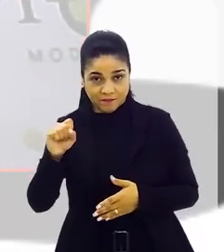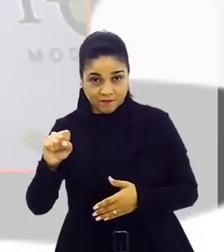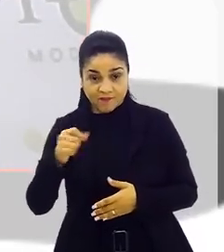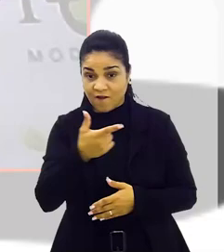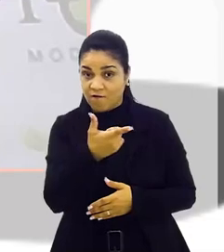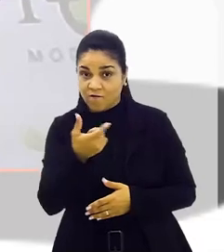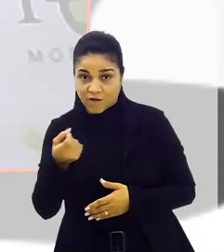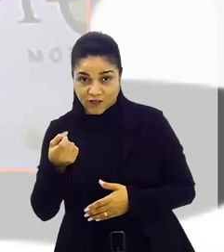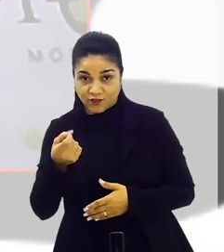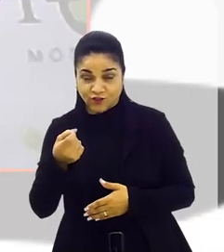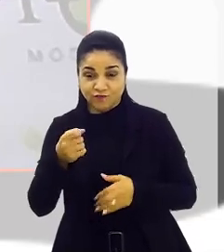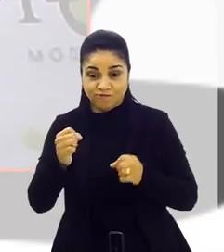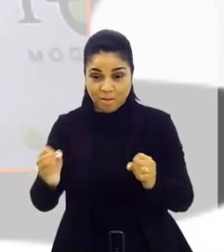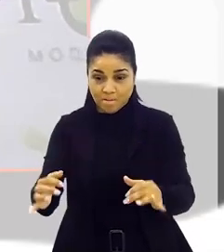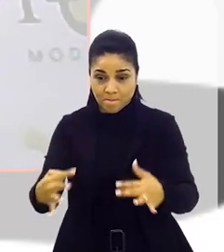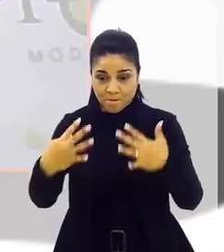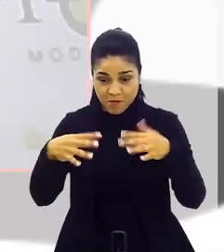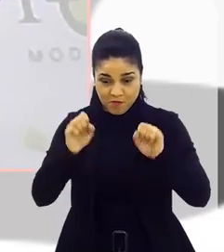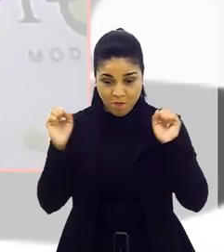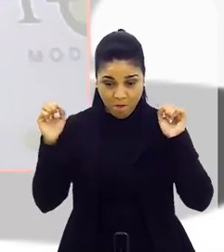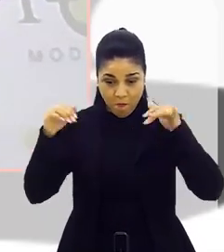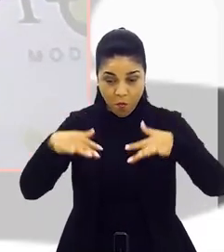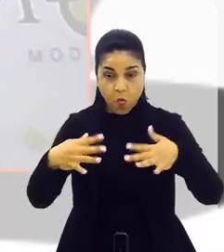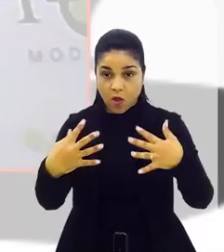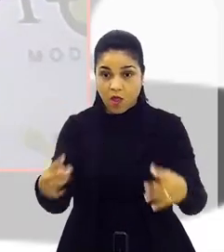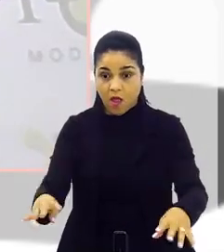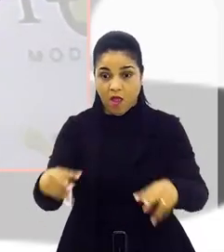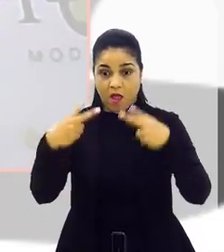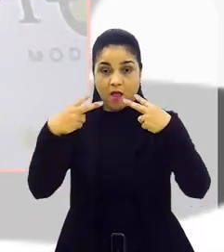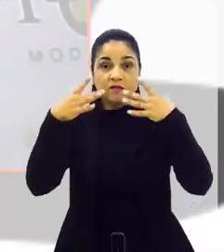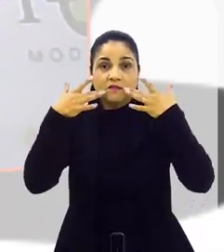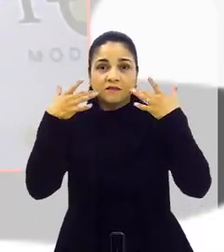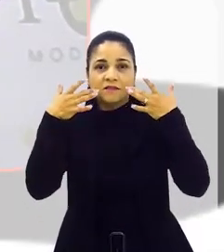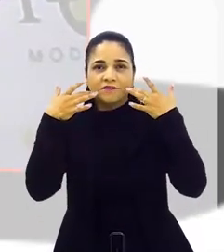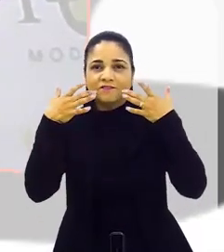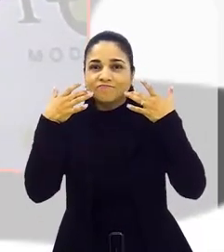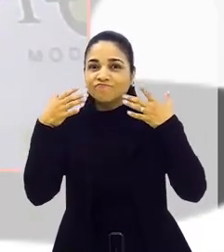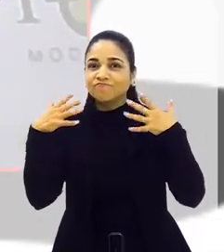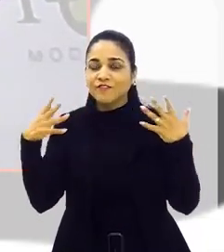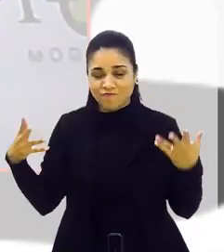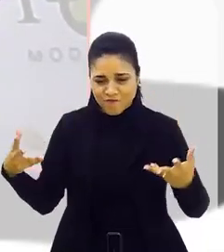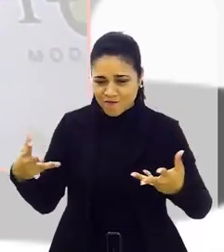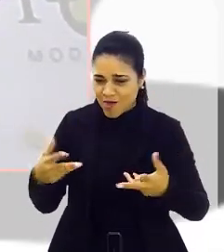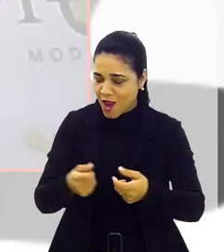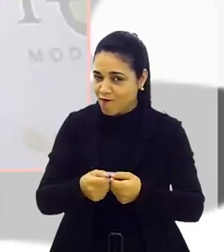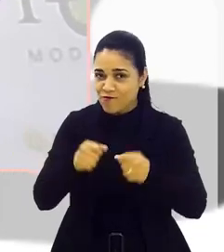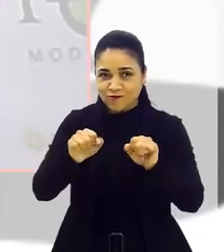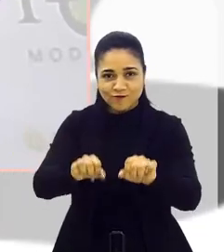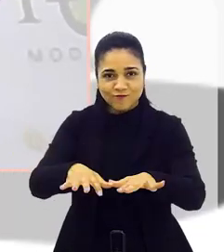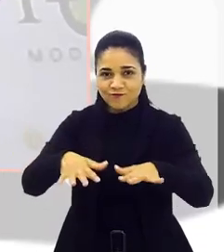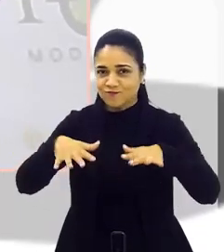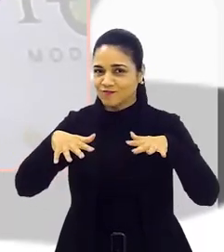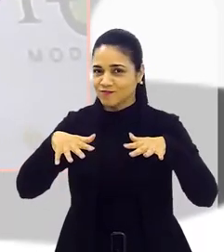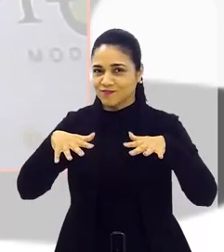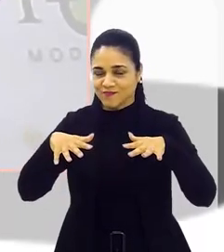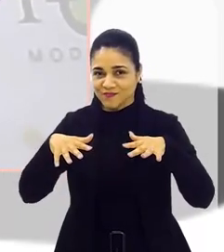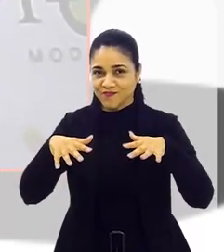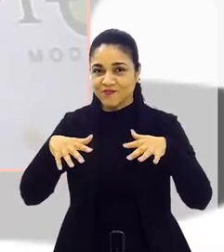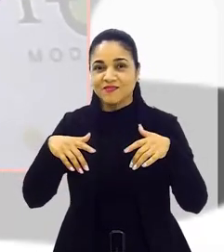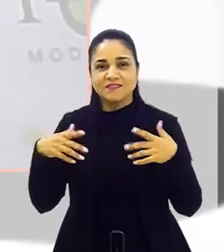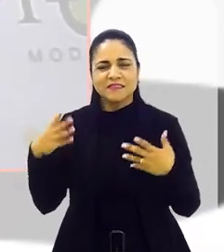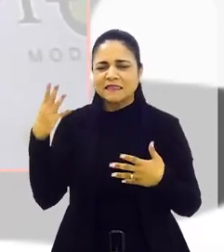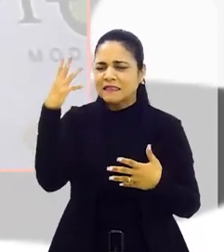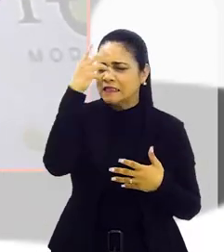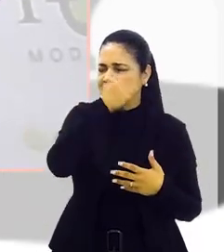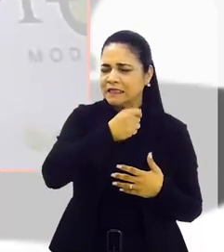PCDs, assistindo o espetáculo. Foi enlouquecedor de lindo a receptividade que a plateia teve do